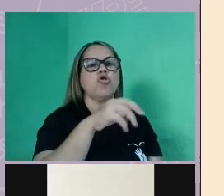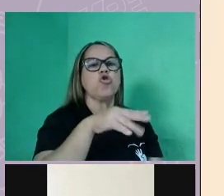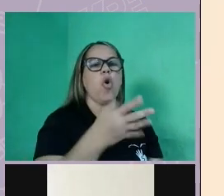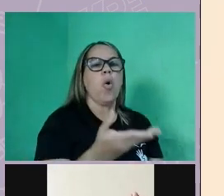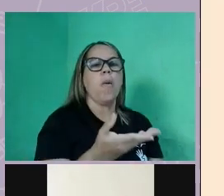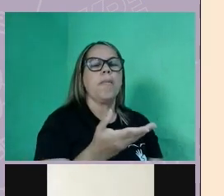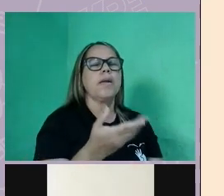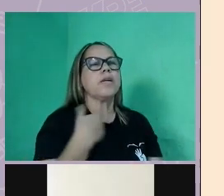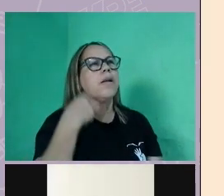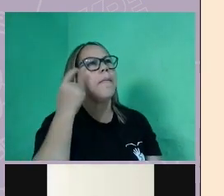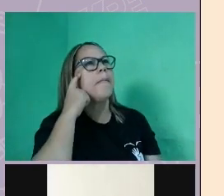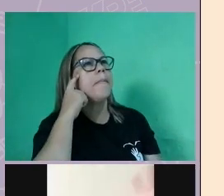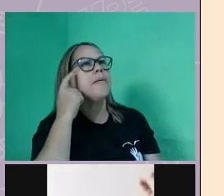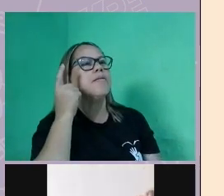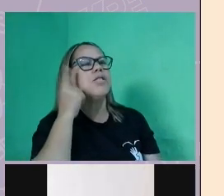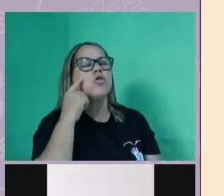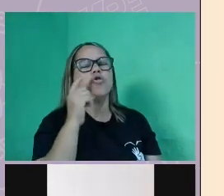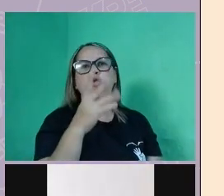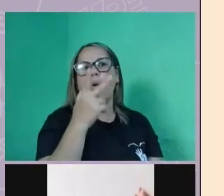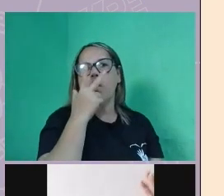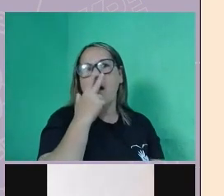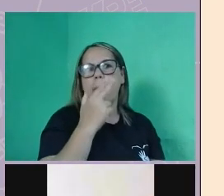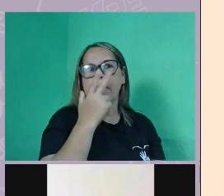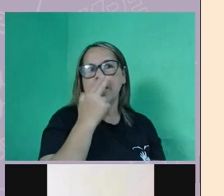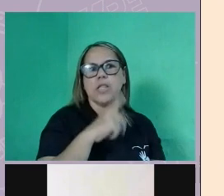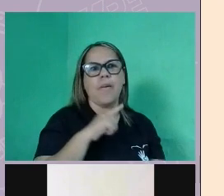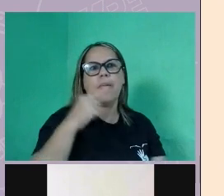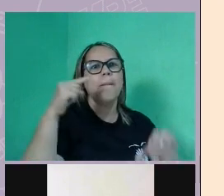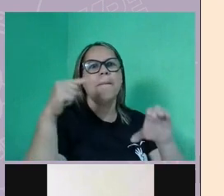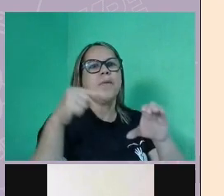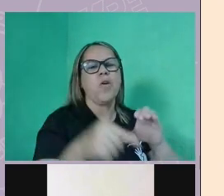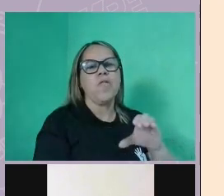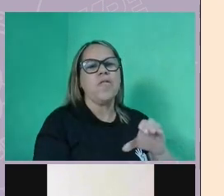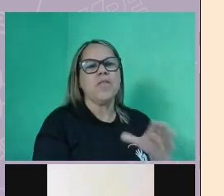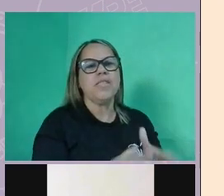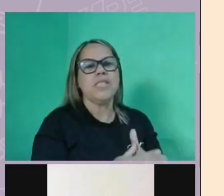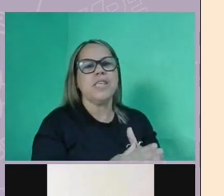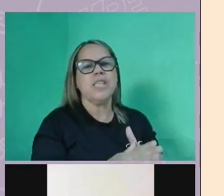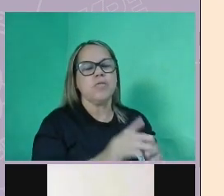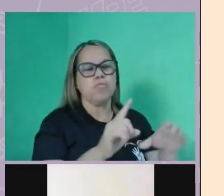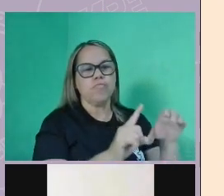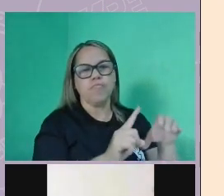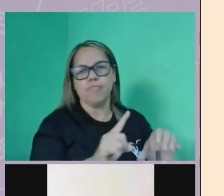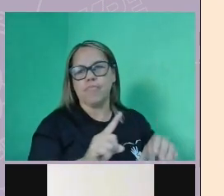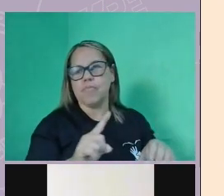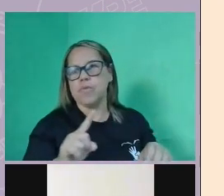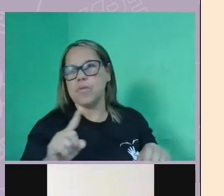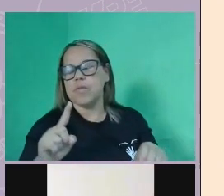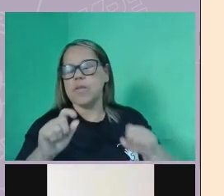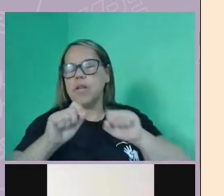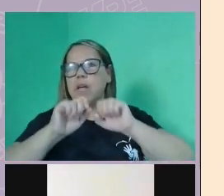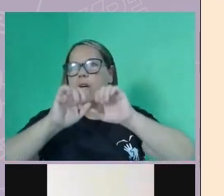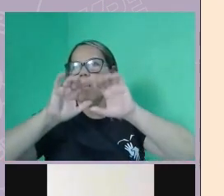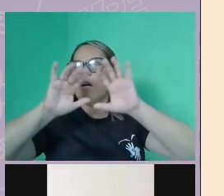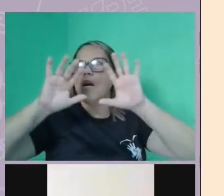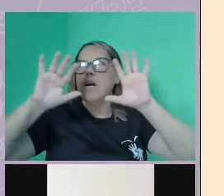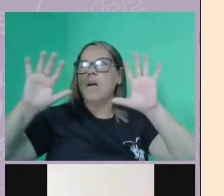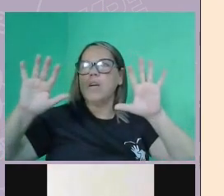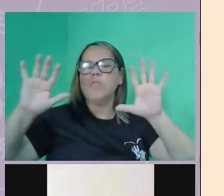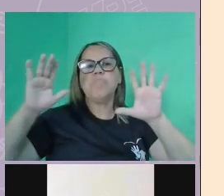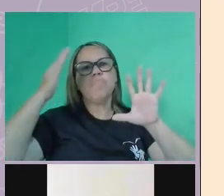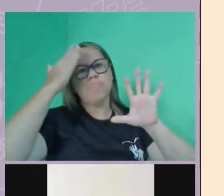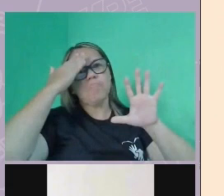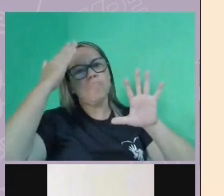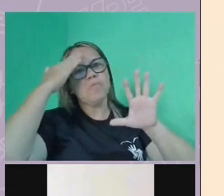pensamento que é só de aparências que não tem profundidade e quando você sai da caverna você tem a luz que te prepara para